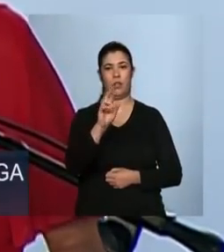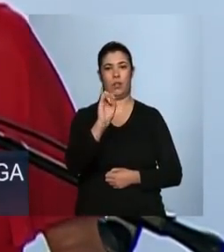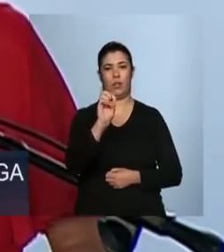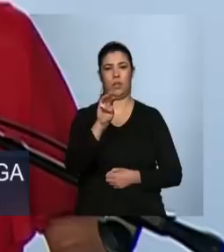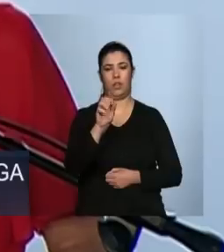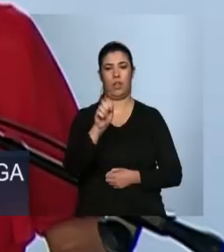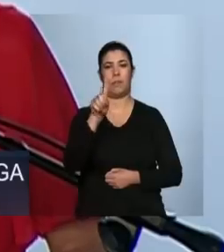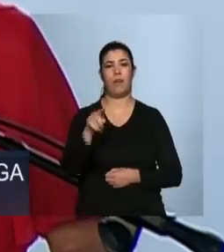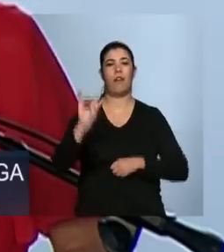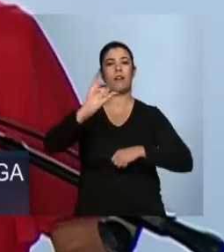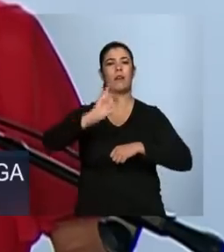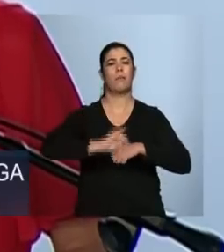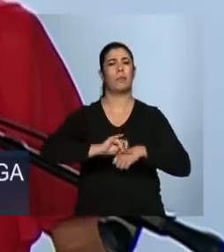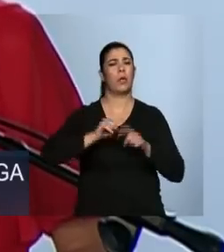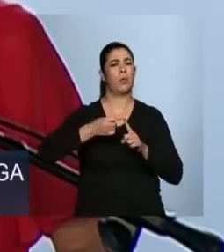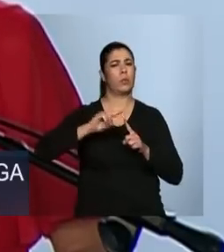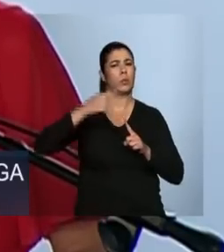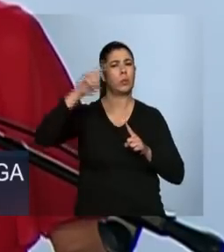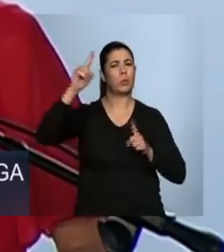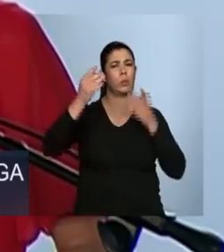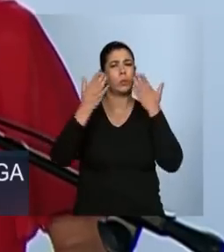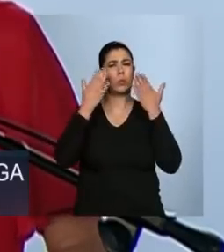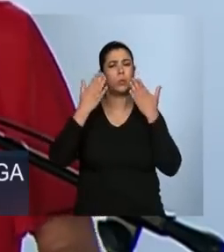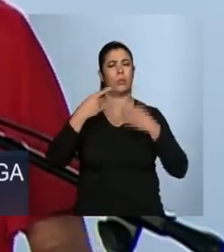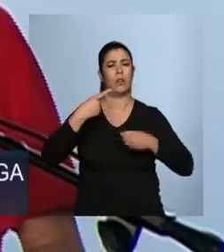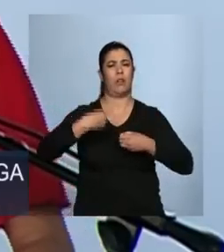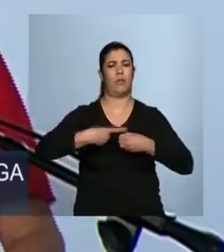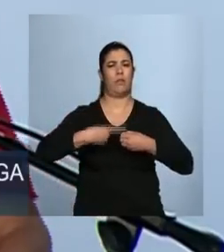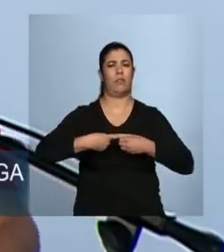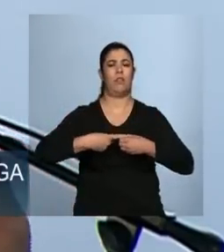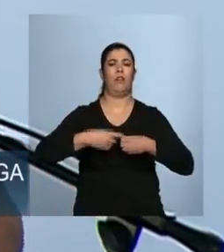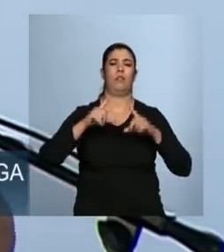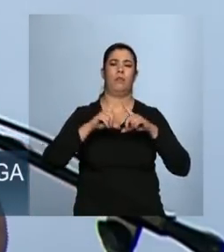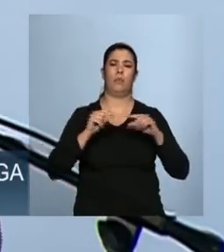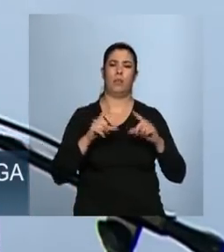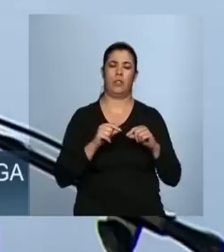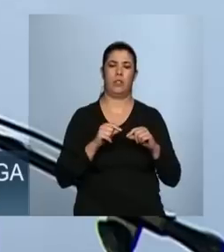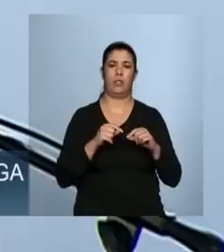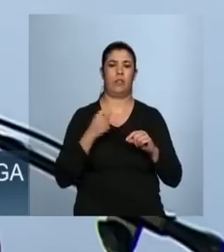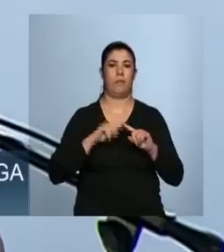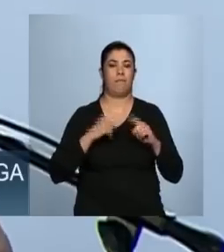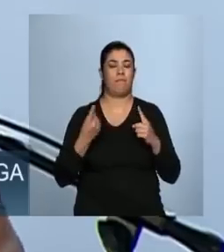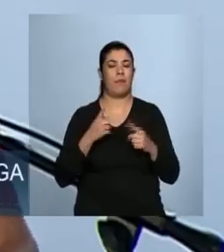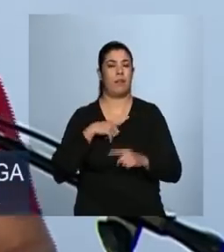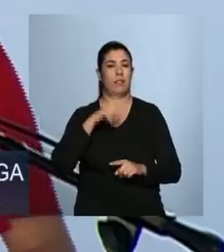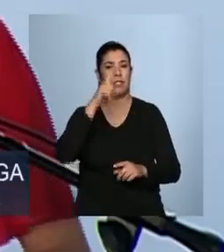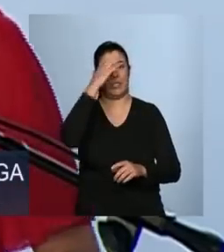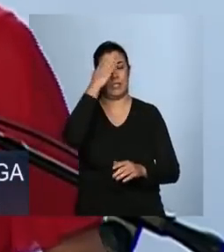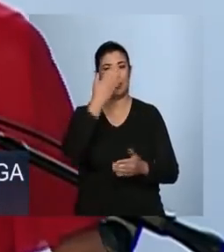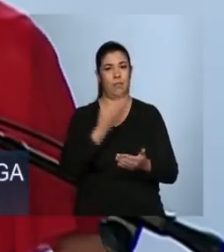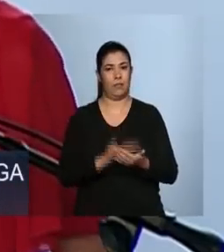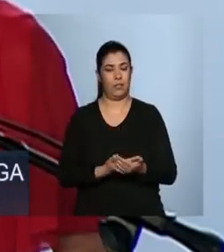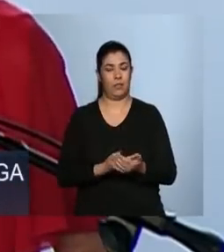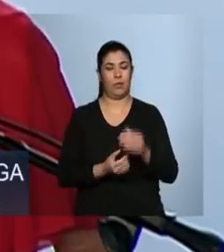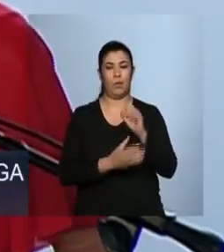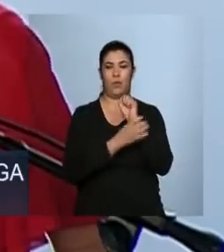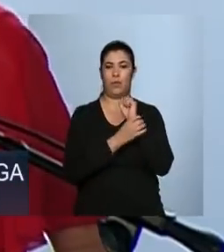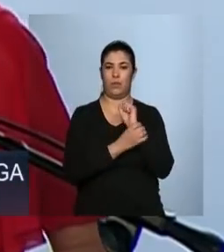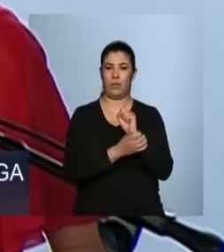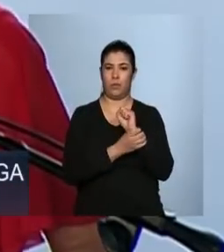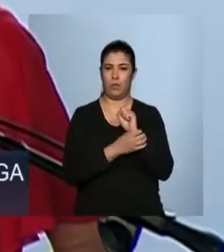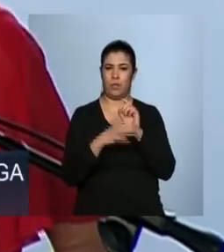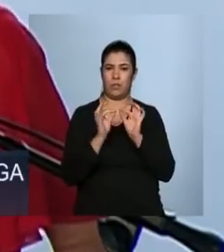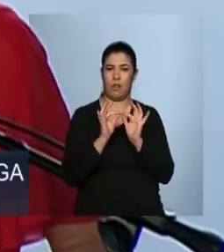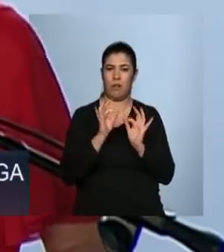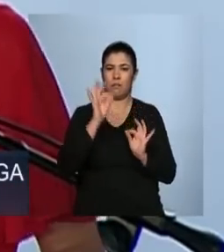de Brasília mas eu garanto para vocês que essa distância para nós